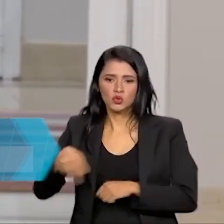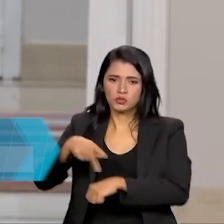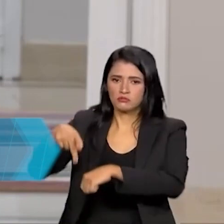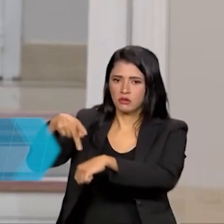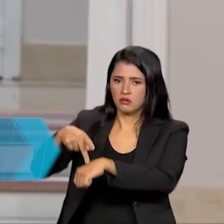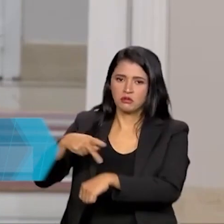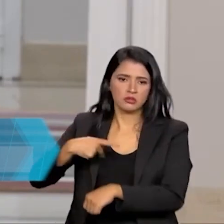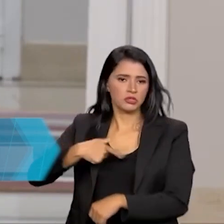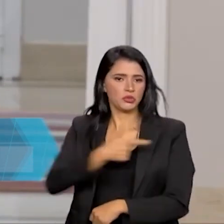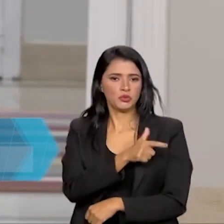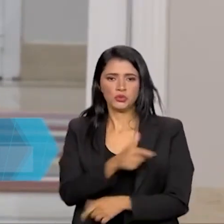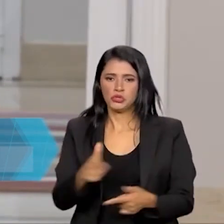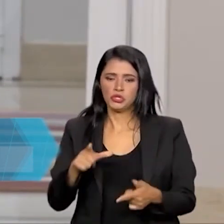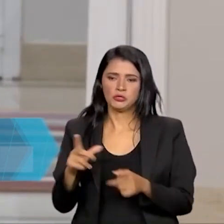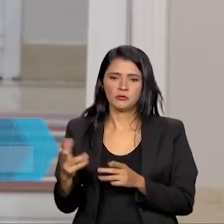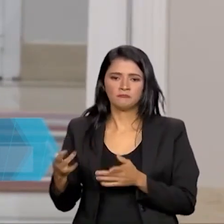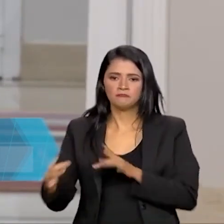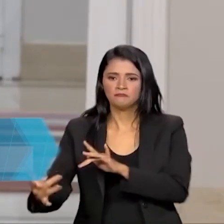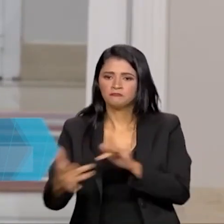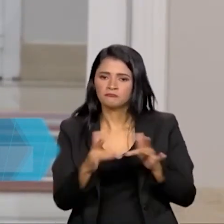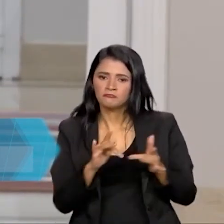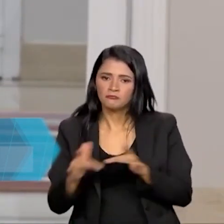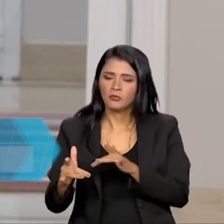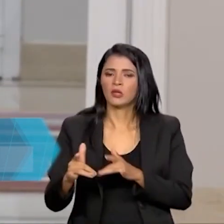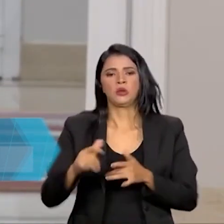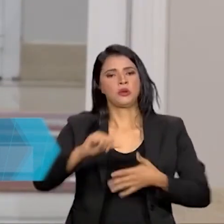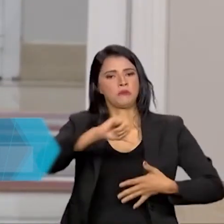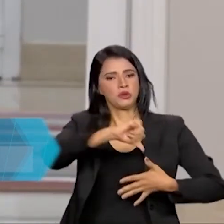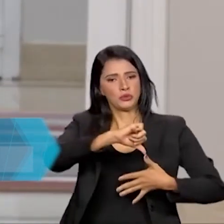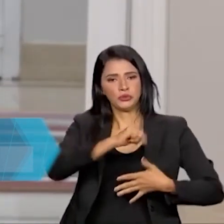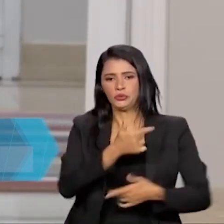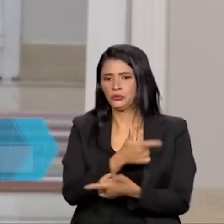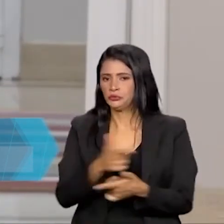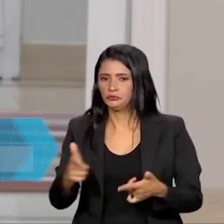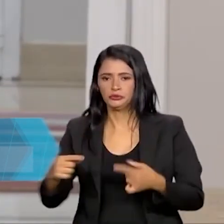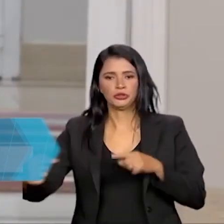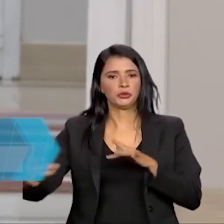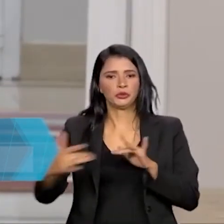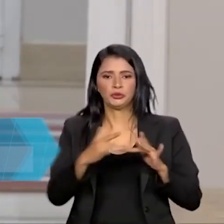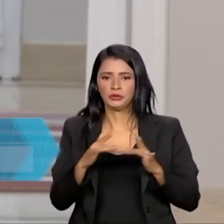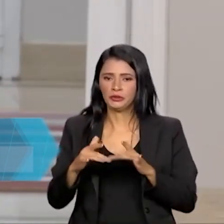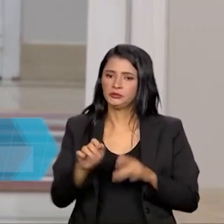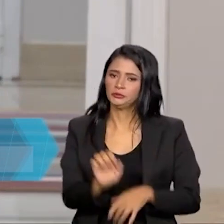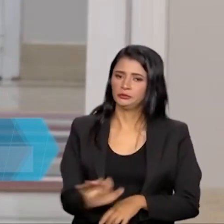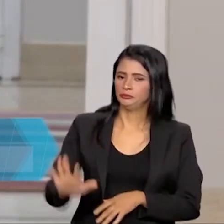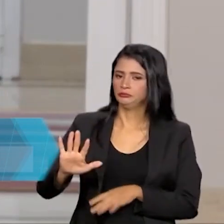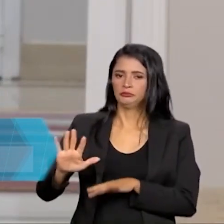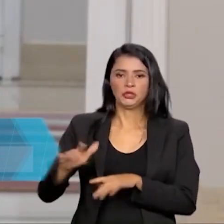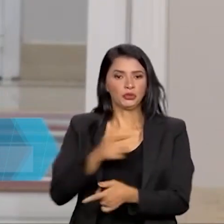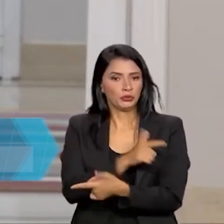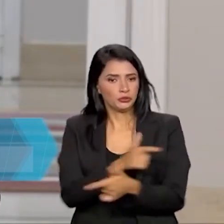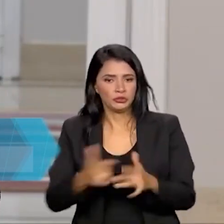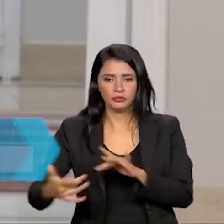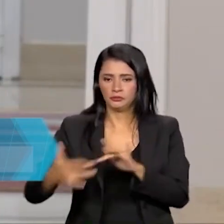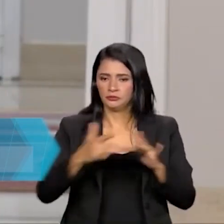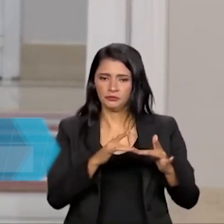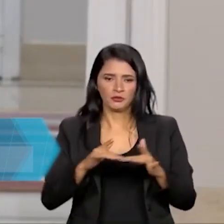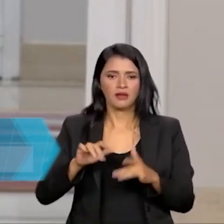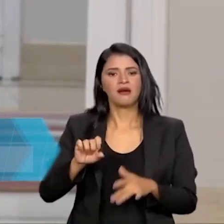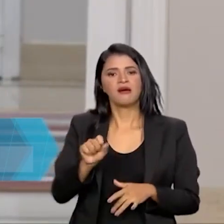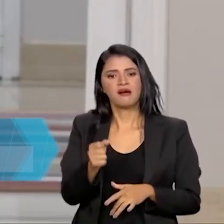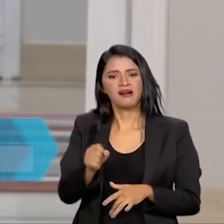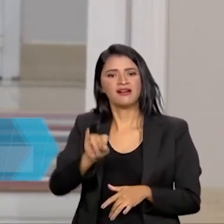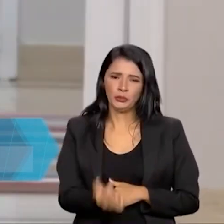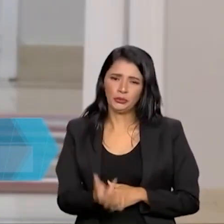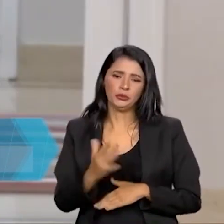com a América do Sul não tinha relação com a Europa não tinha relação com a Ásia e não